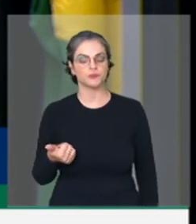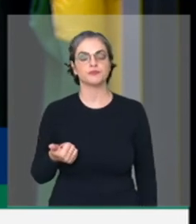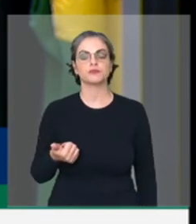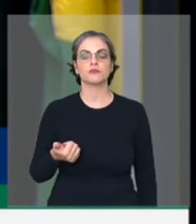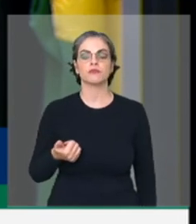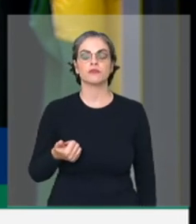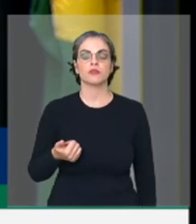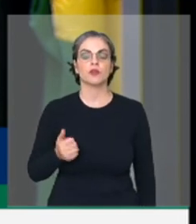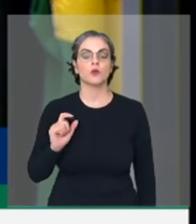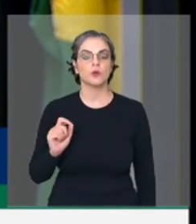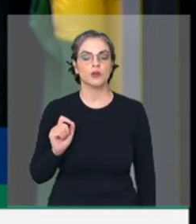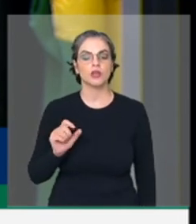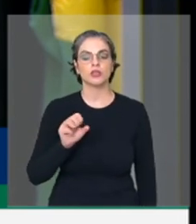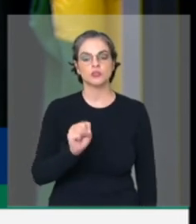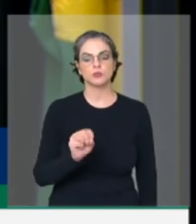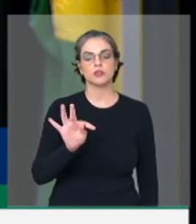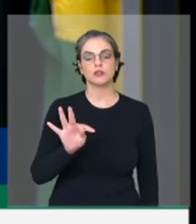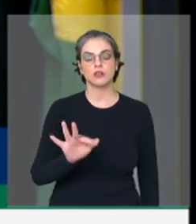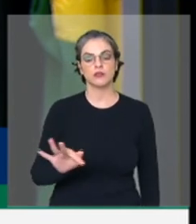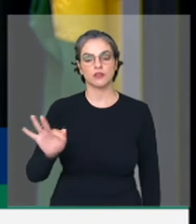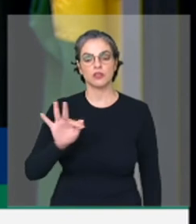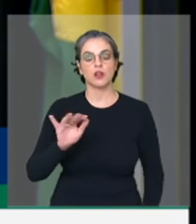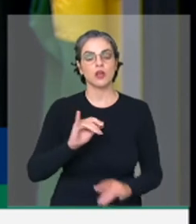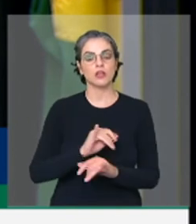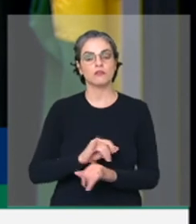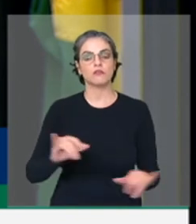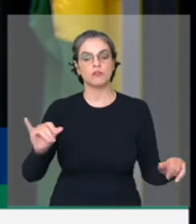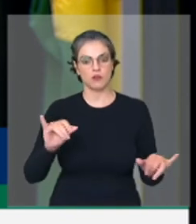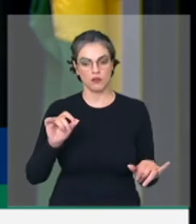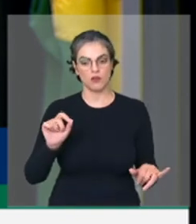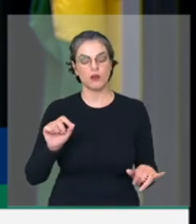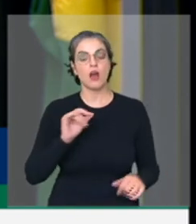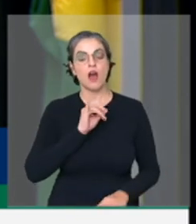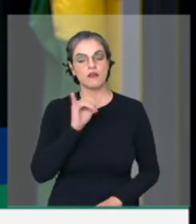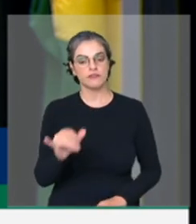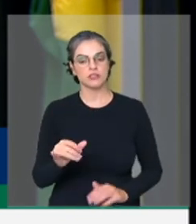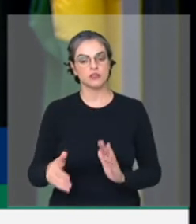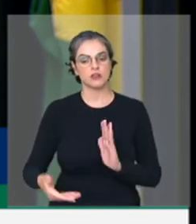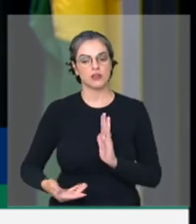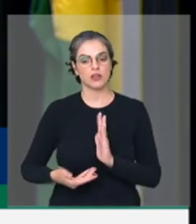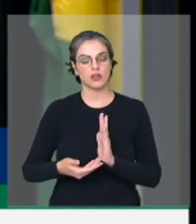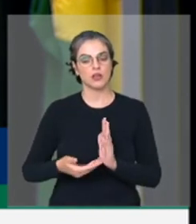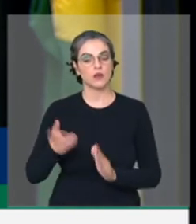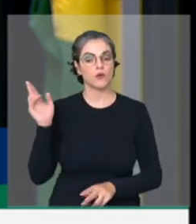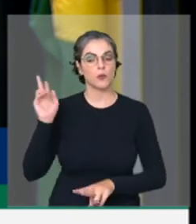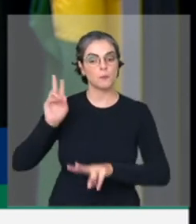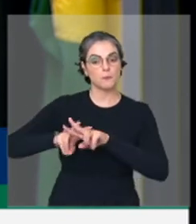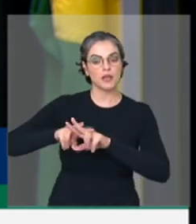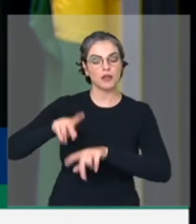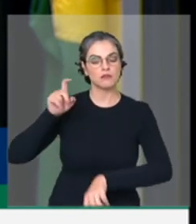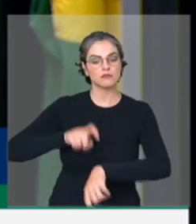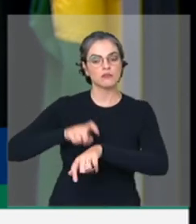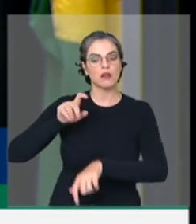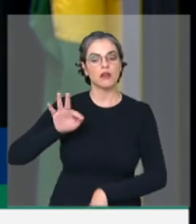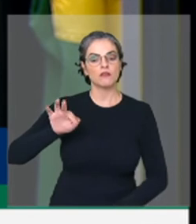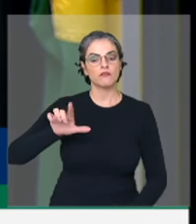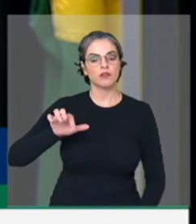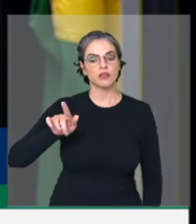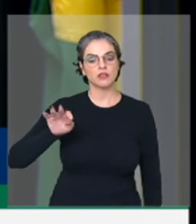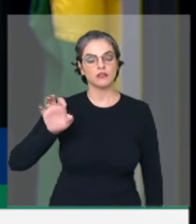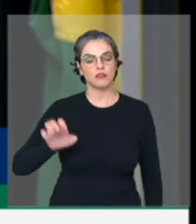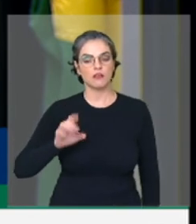qual o Supremo Tribunal Federal informa à Câmara de Deputados a prisão em flagrante do deputado Daniel